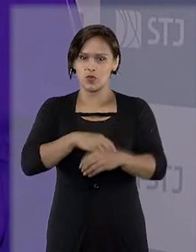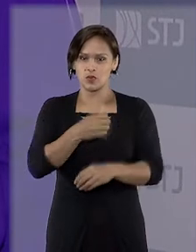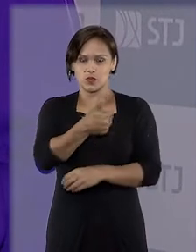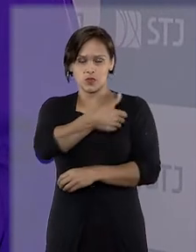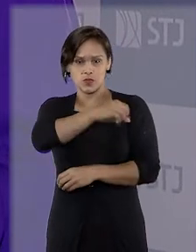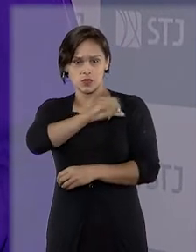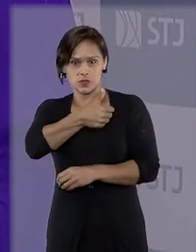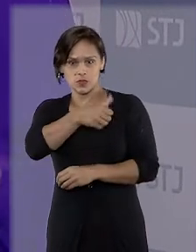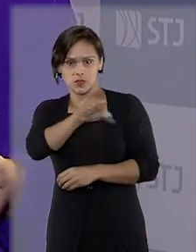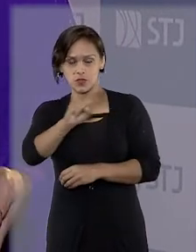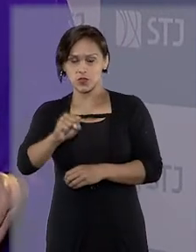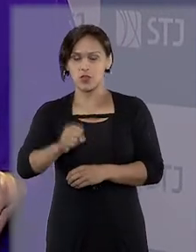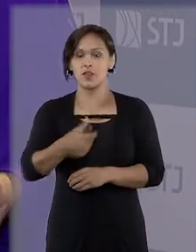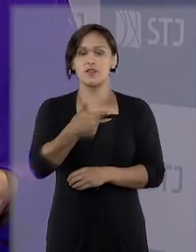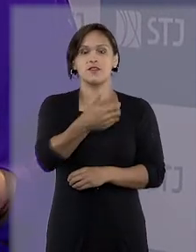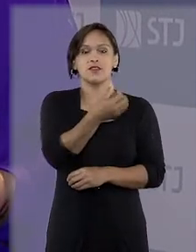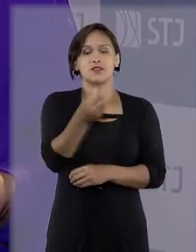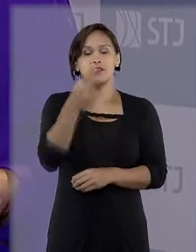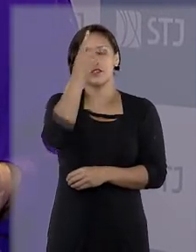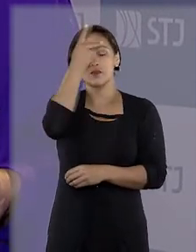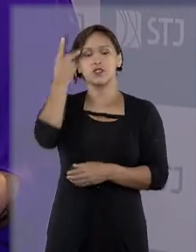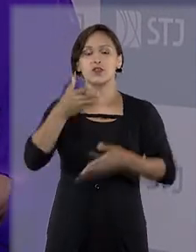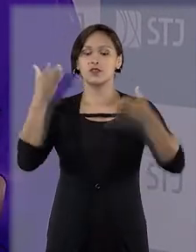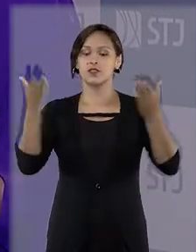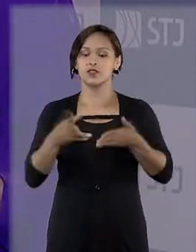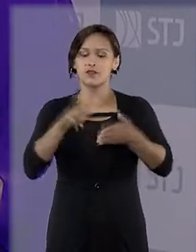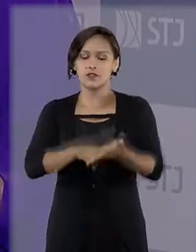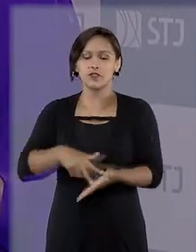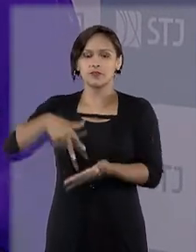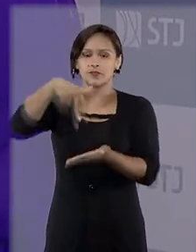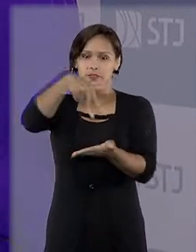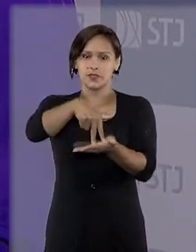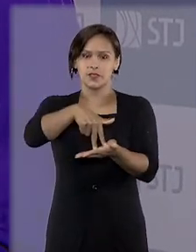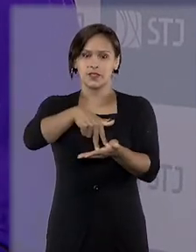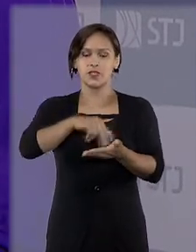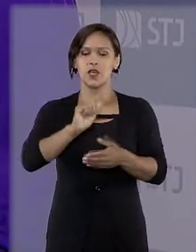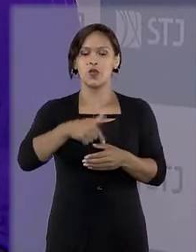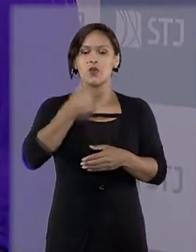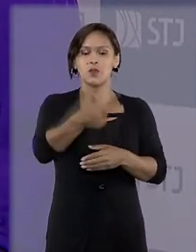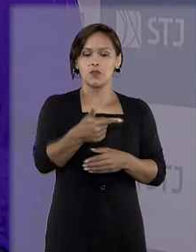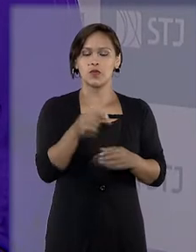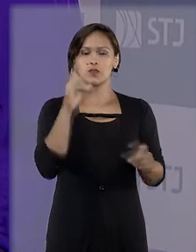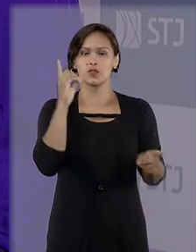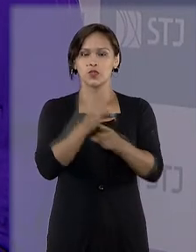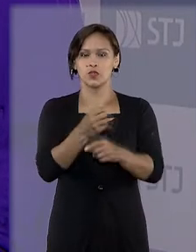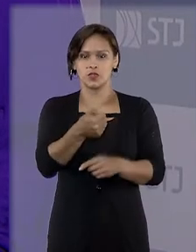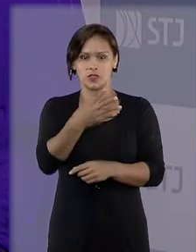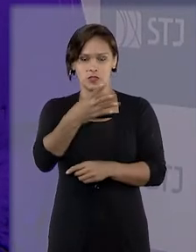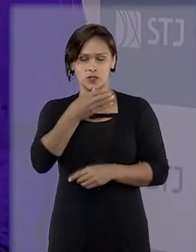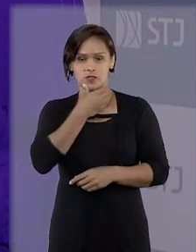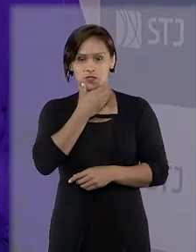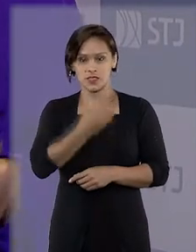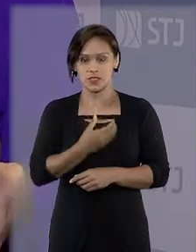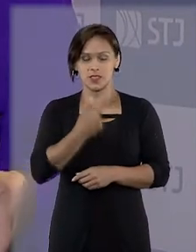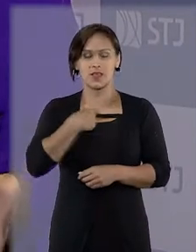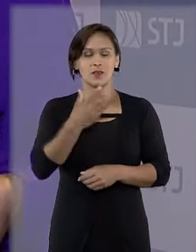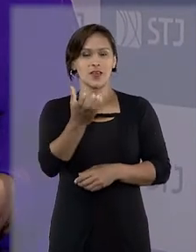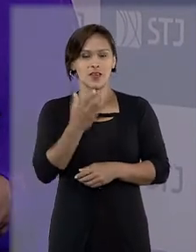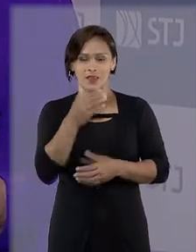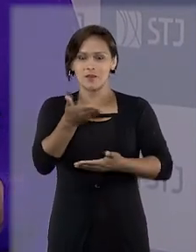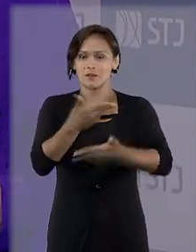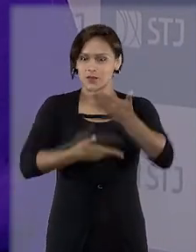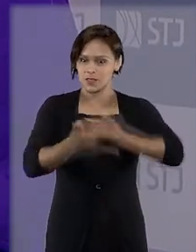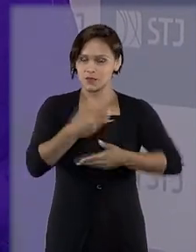em 2018 e 26 pessoas já foram empossadas. O próximo encontro será no dia 14 de dezembro e quem